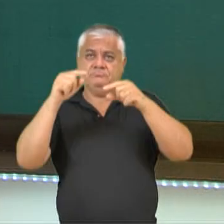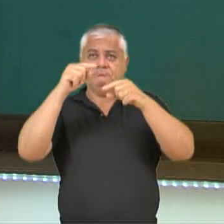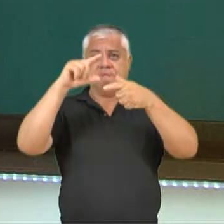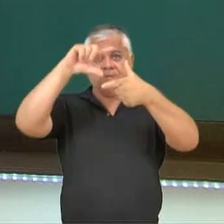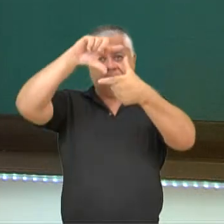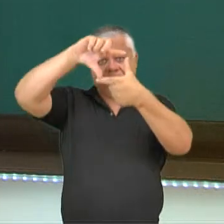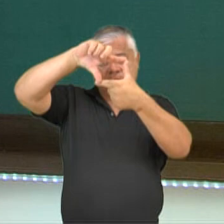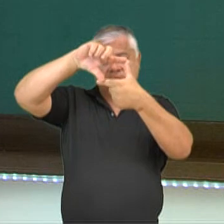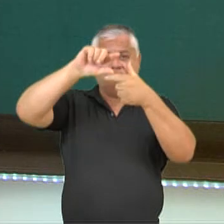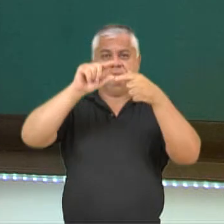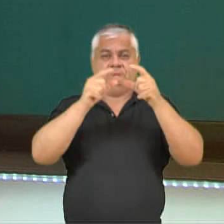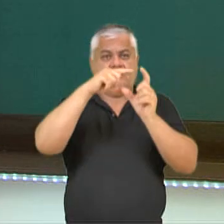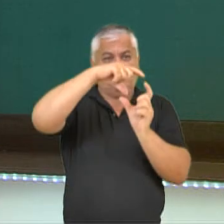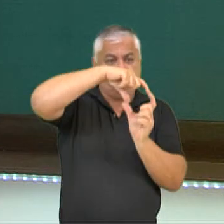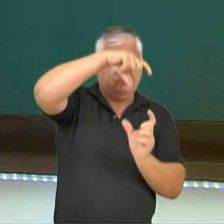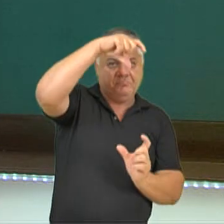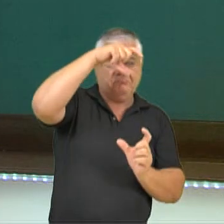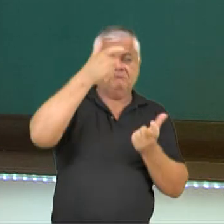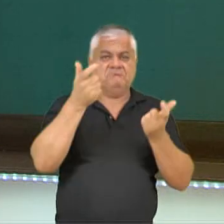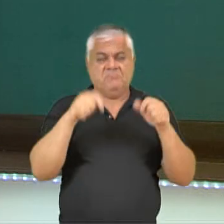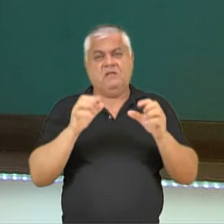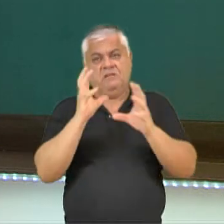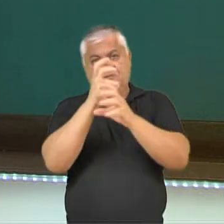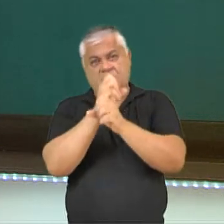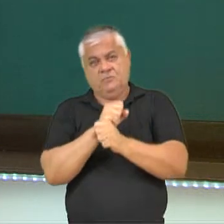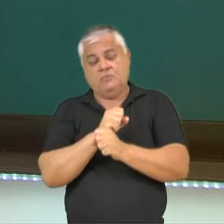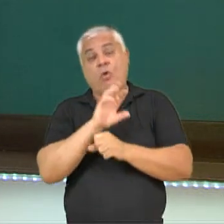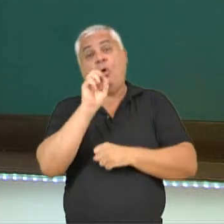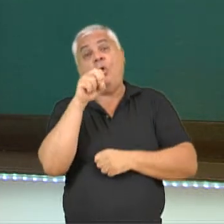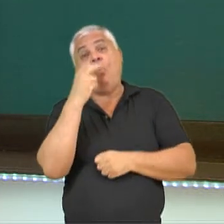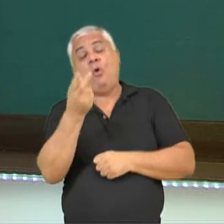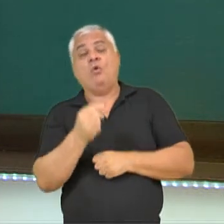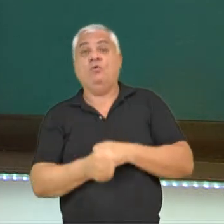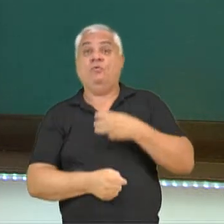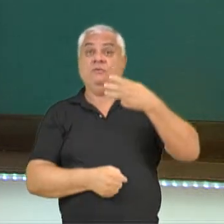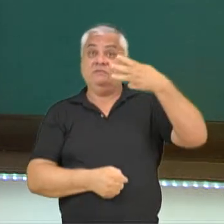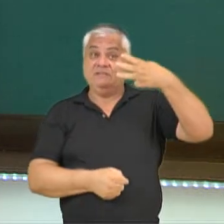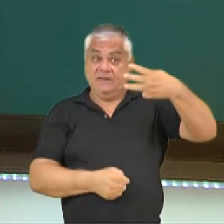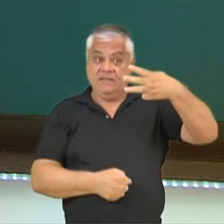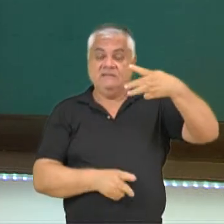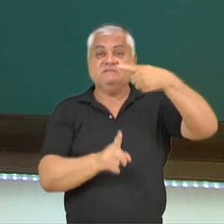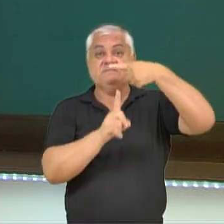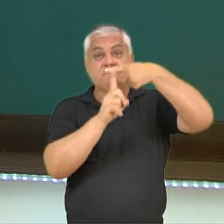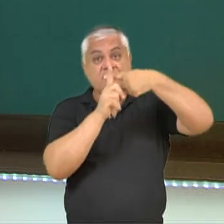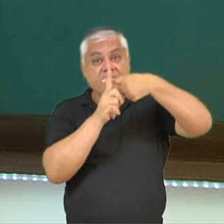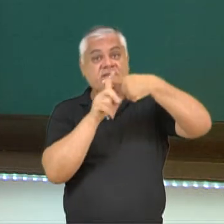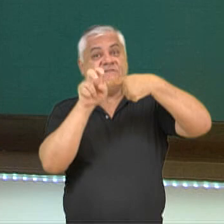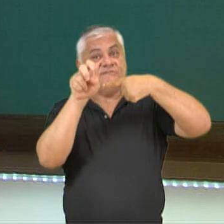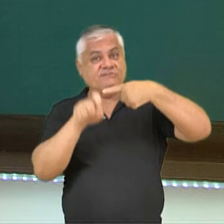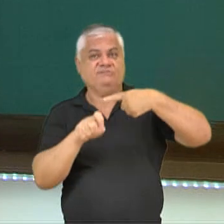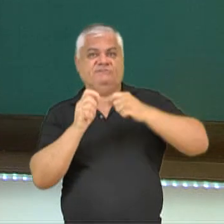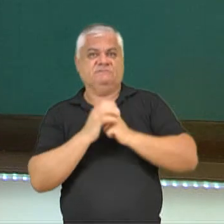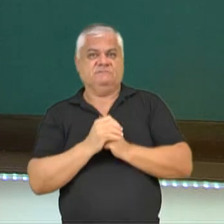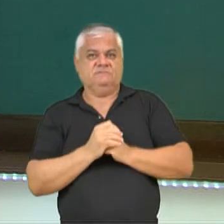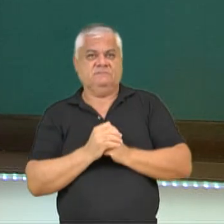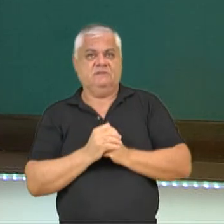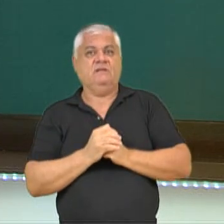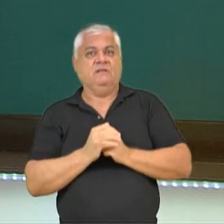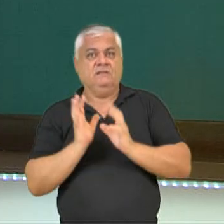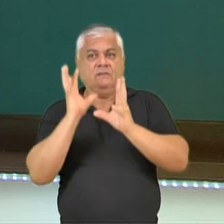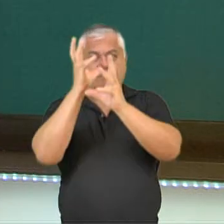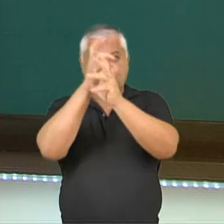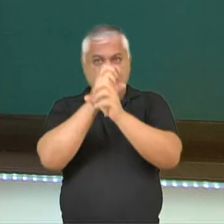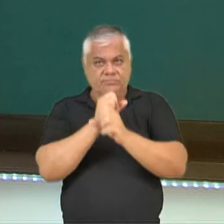ó. Esse quadrado é lado 3 mais x, não é 3x, ok? Eu tenho que juntar os pedaços. E juntar